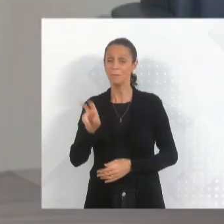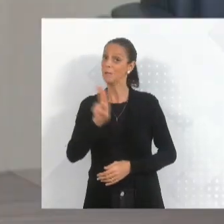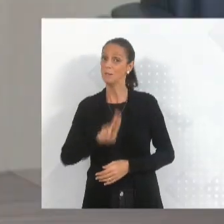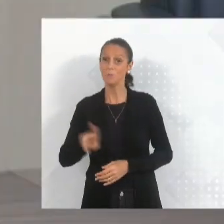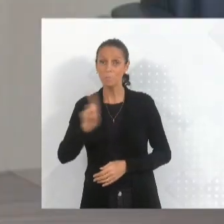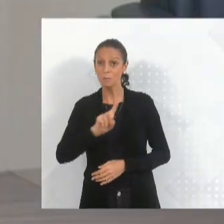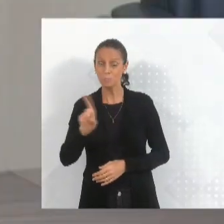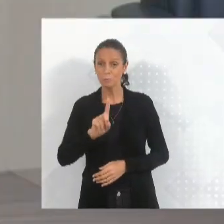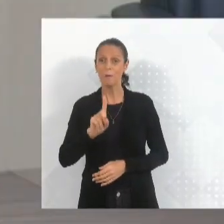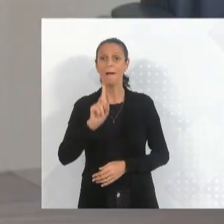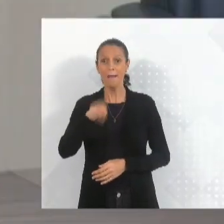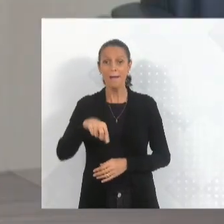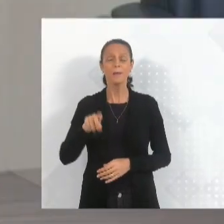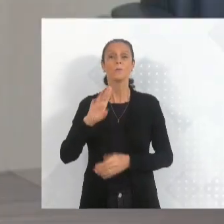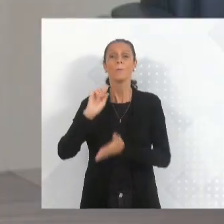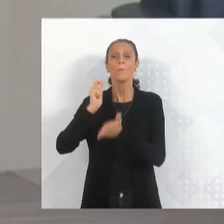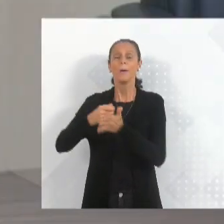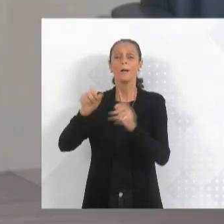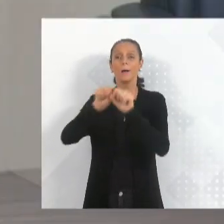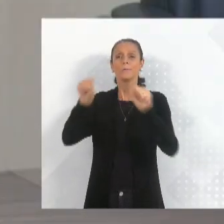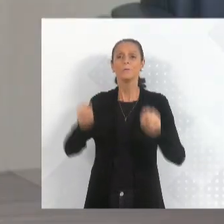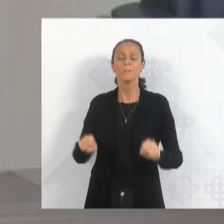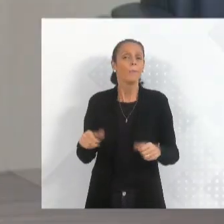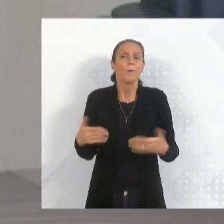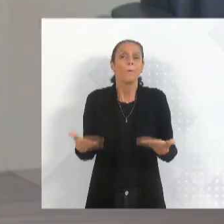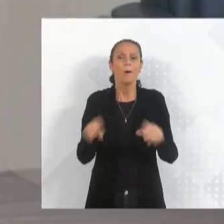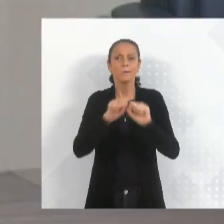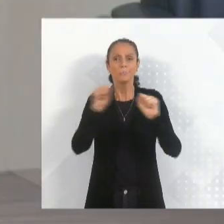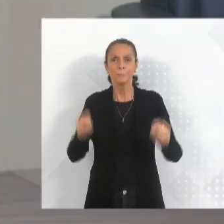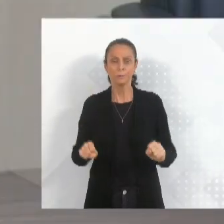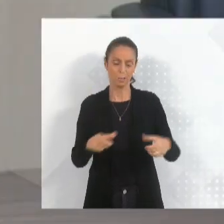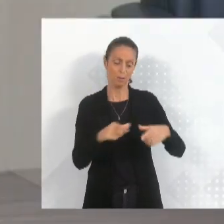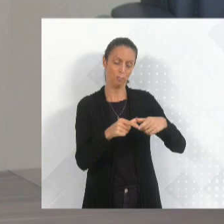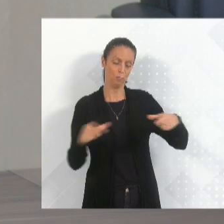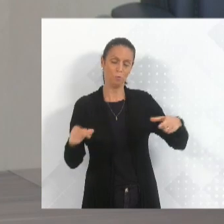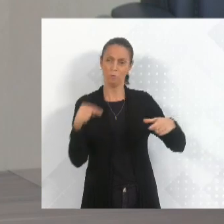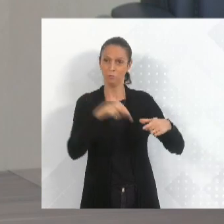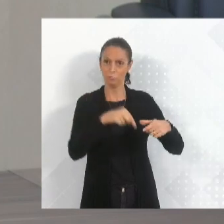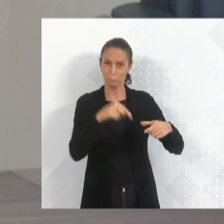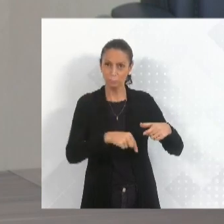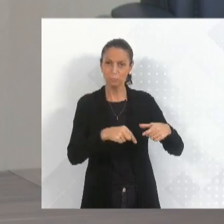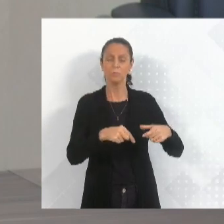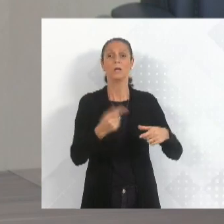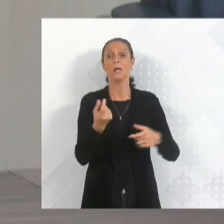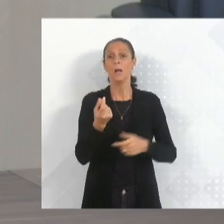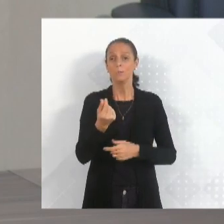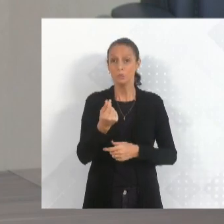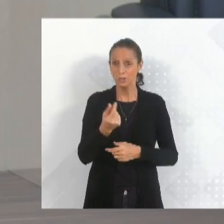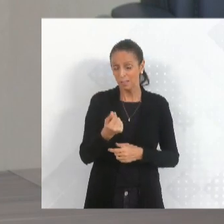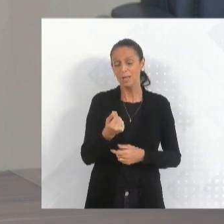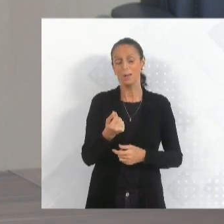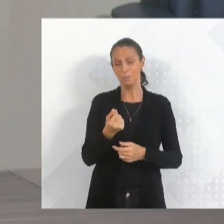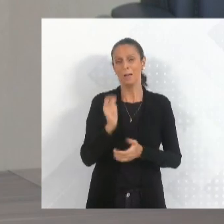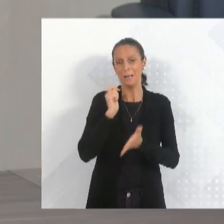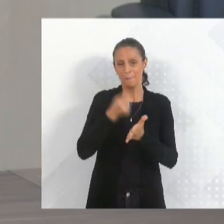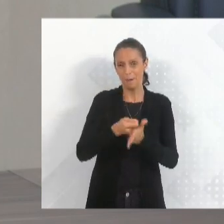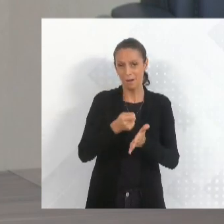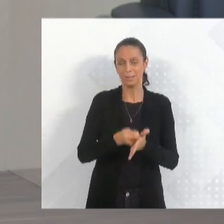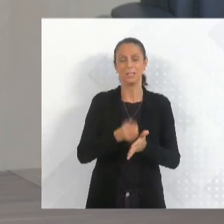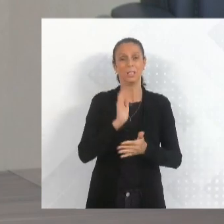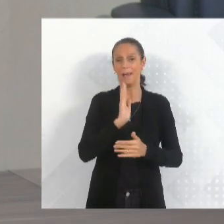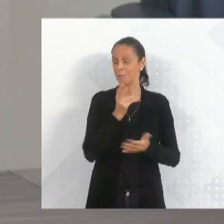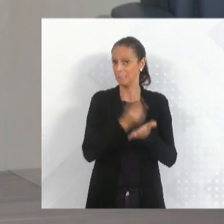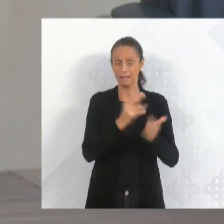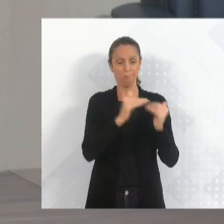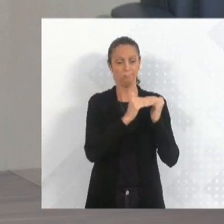é para custear o sistema. Qual que é o sistema? É a folha de pagamento, é o custo fixo e o custo variável da operação para